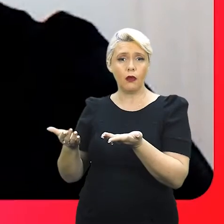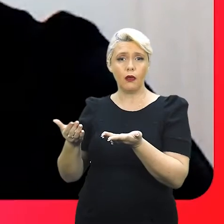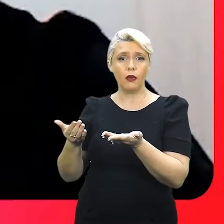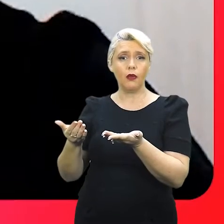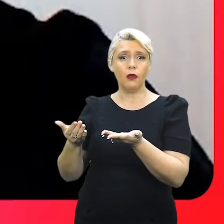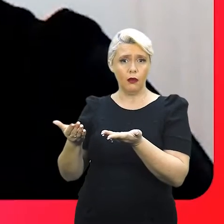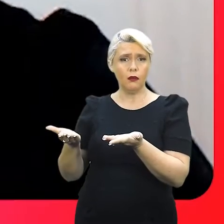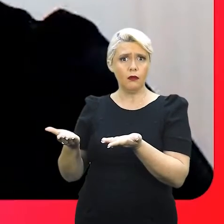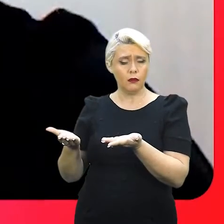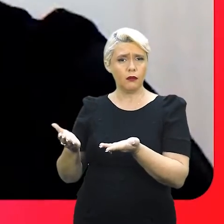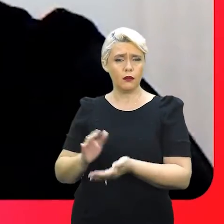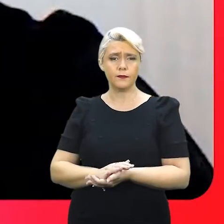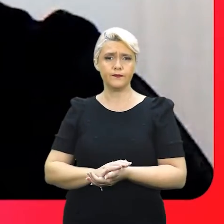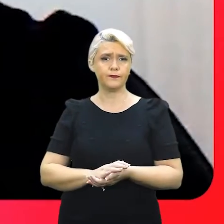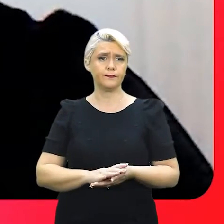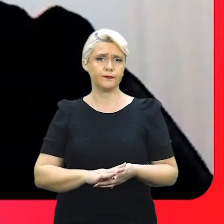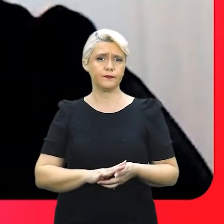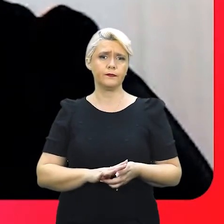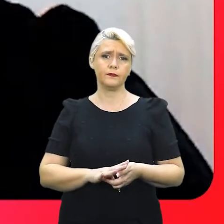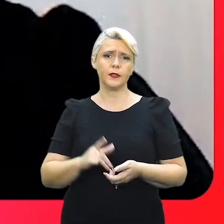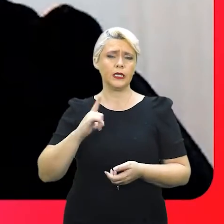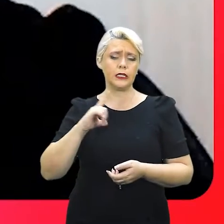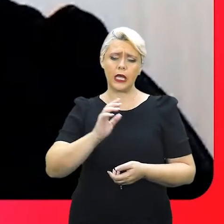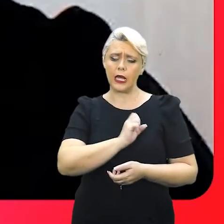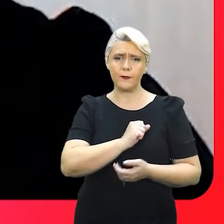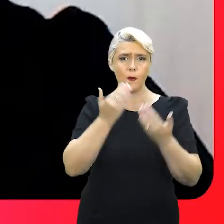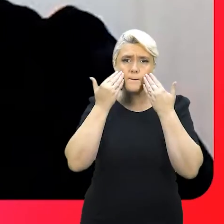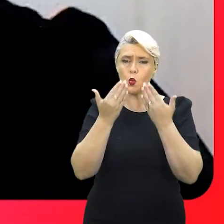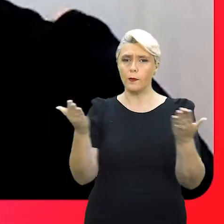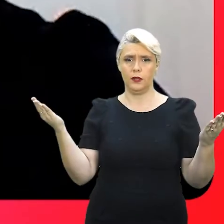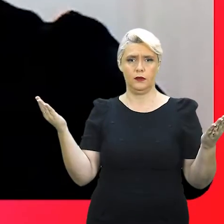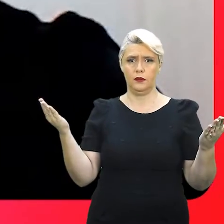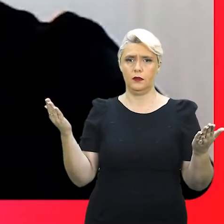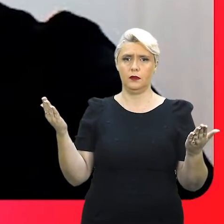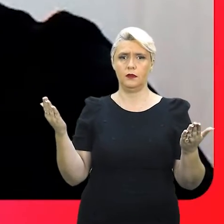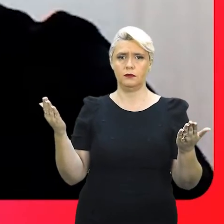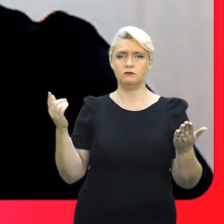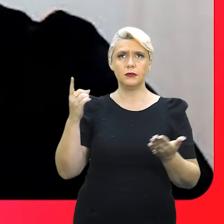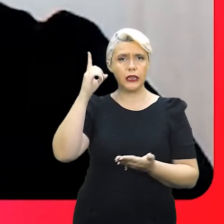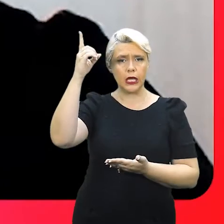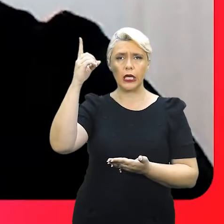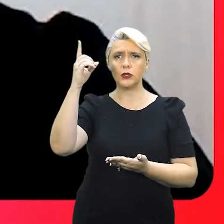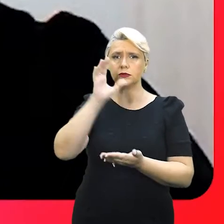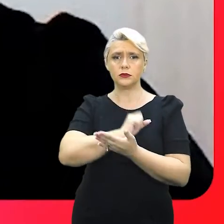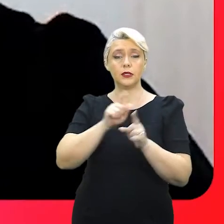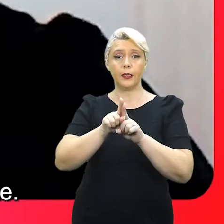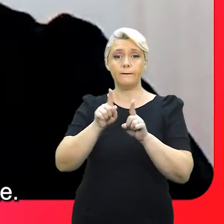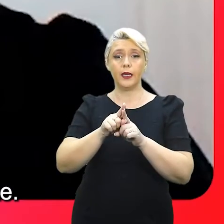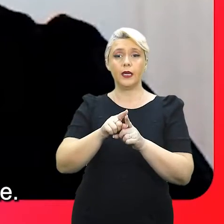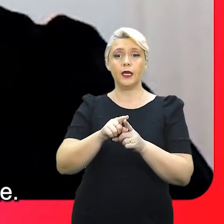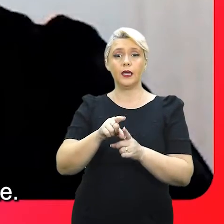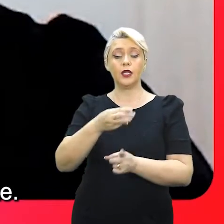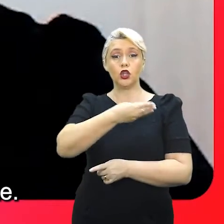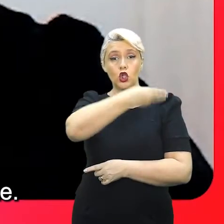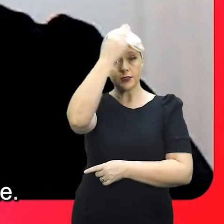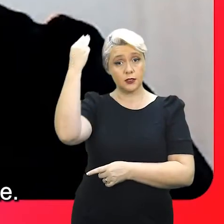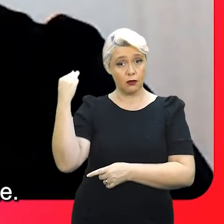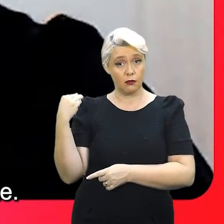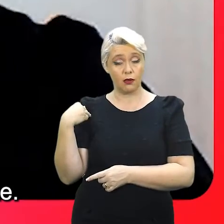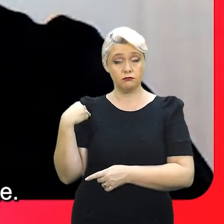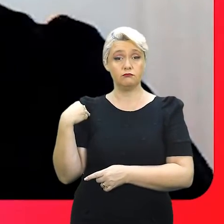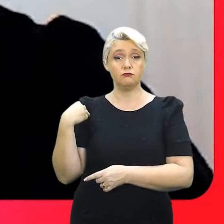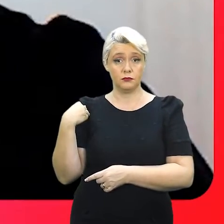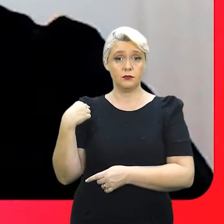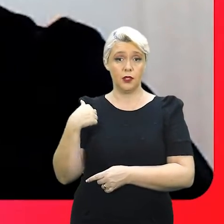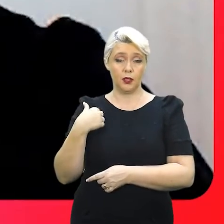né, e tenho um amor público e declarado por Deus e por Nossa Senhora da Aparecida, sou devoto dela em função